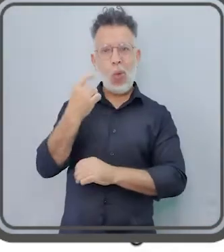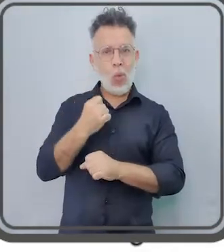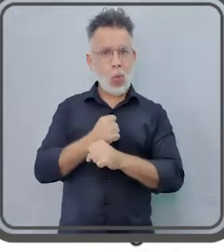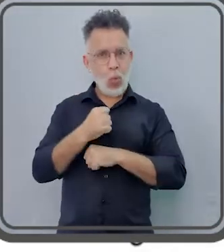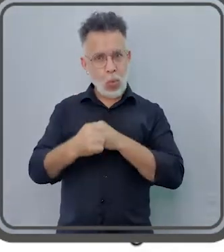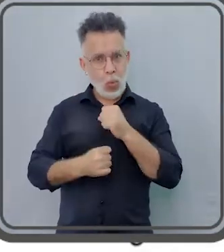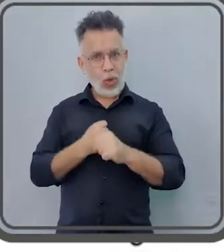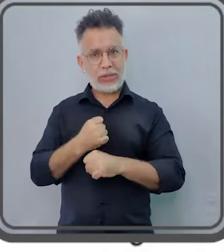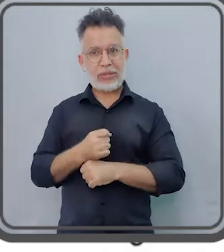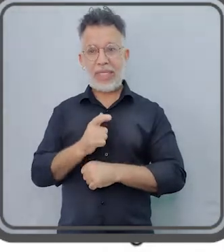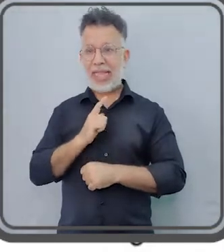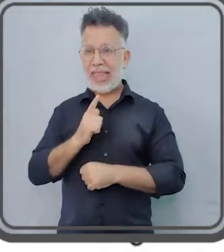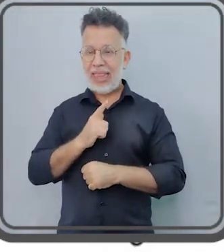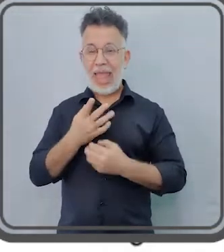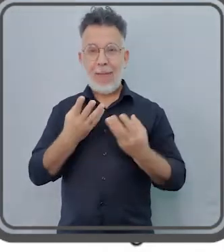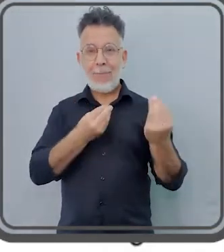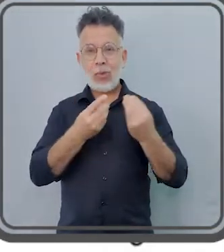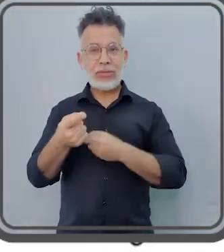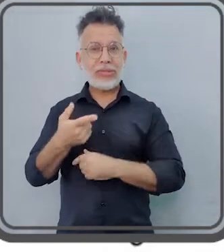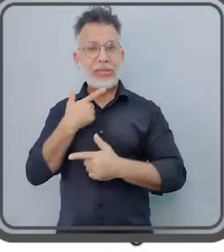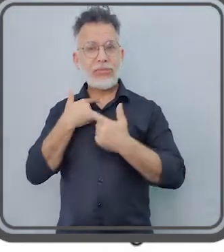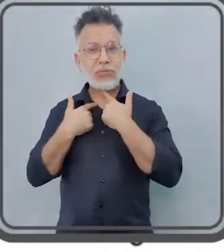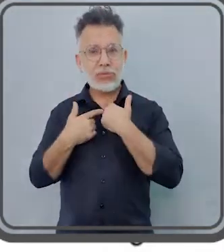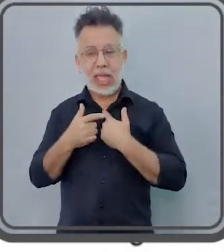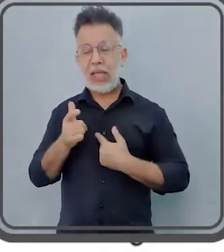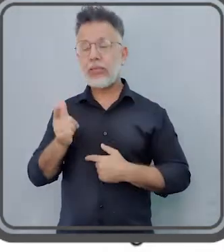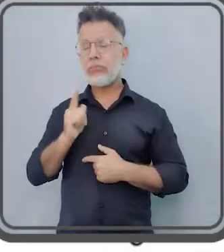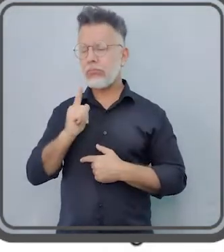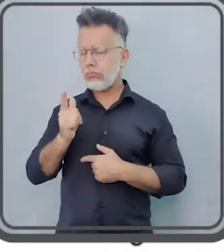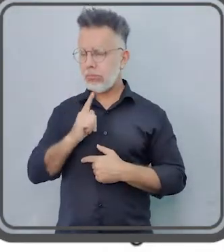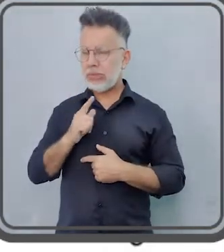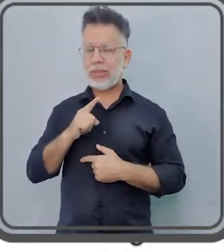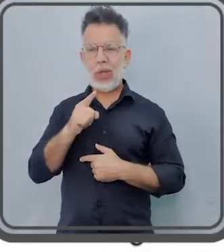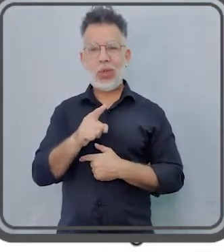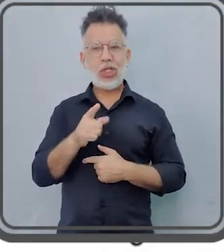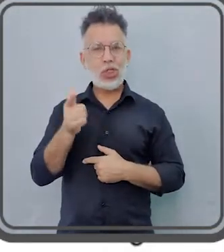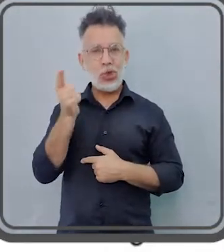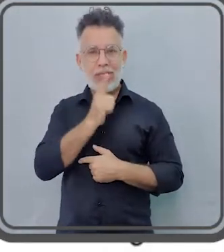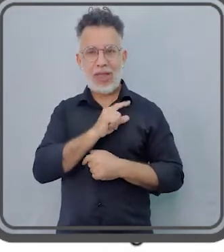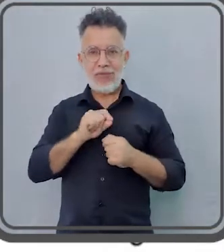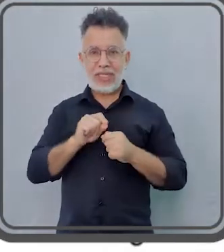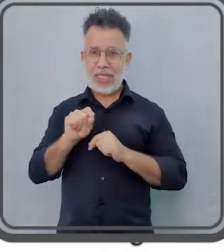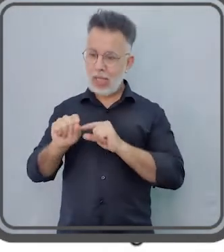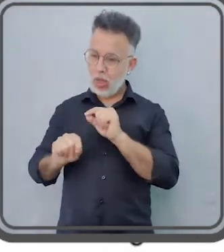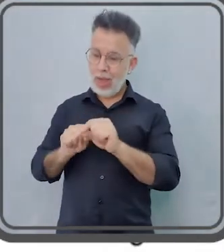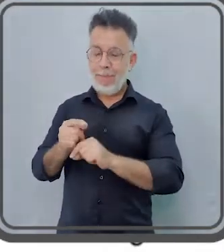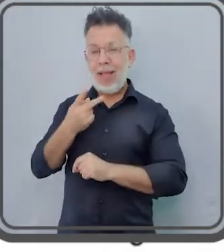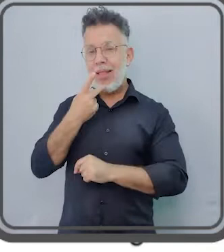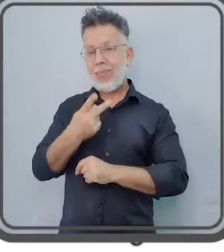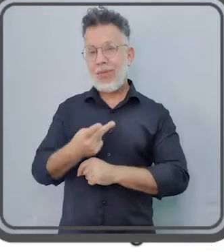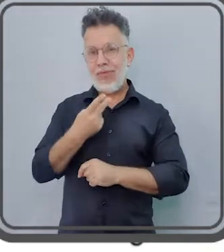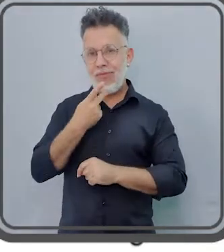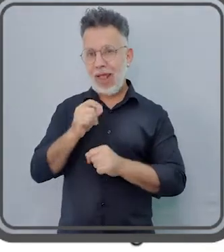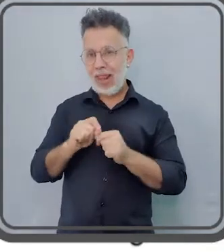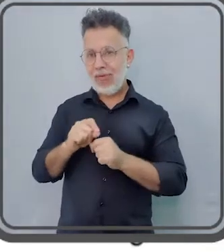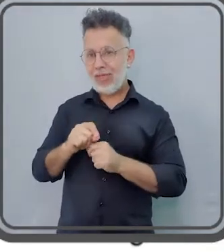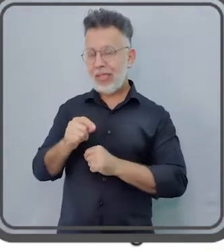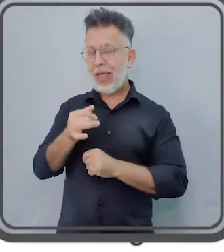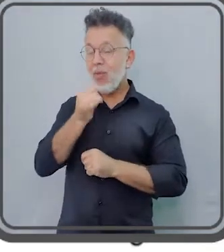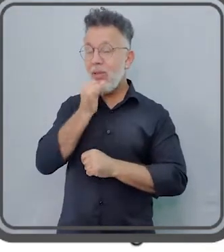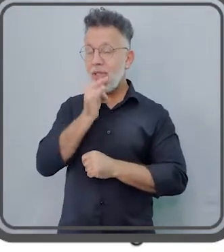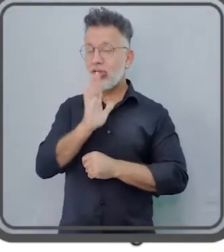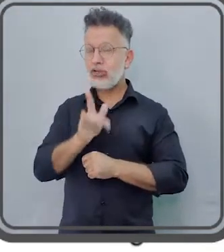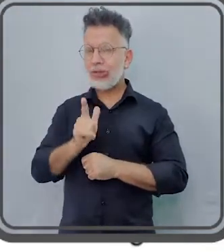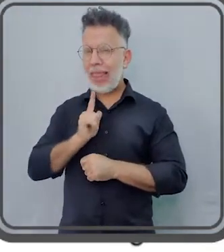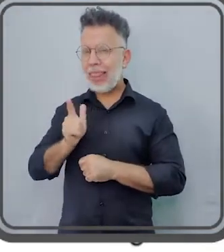receber investimento. Então, a gente tem muitas vontades, mas ainda tem aquilo que a gente consegue fazer no momento. Mas para te falar um exemplo, a